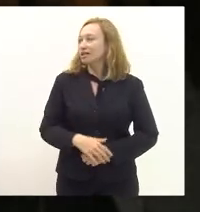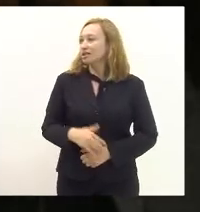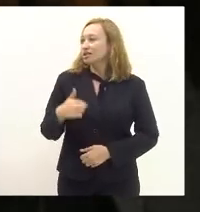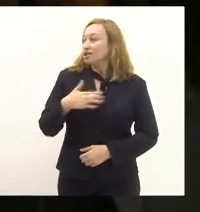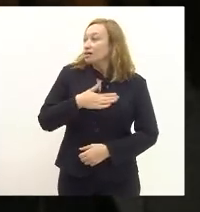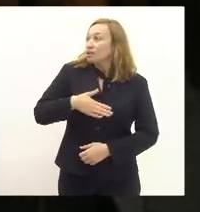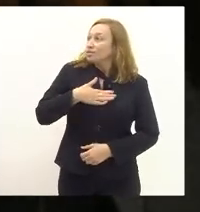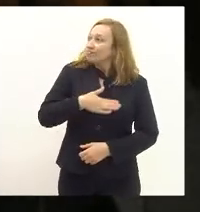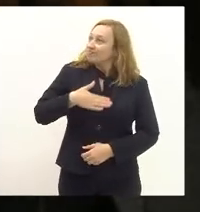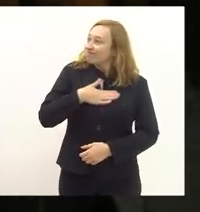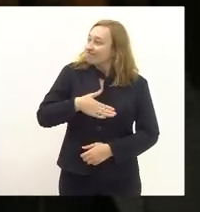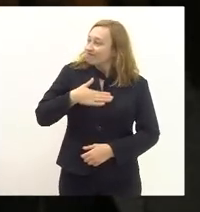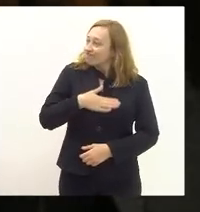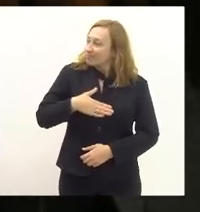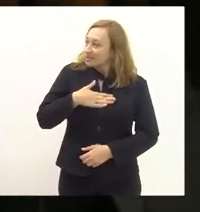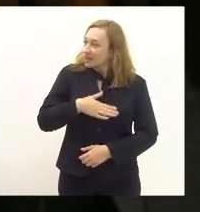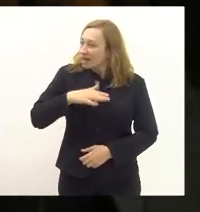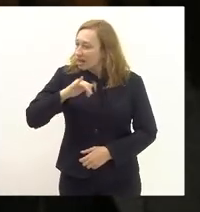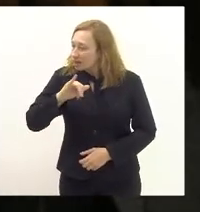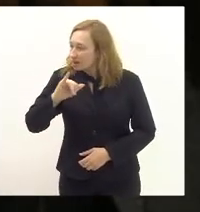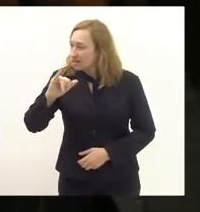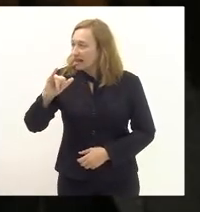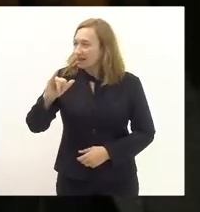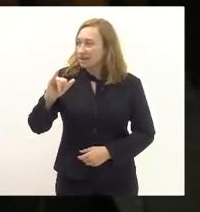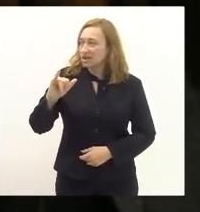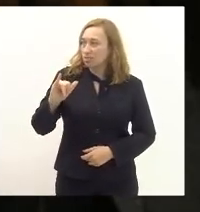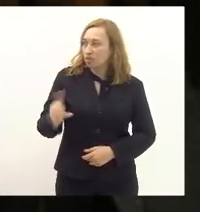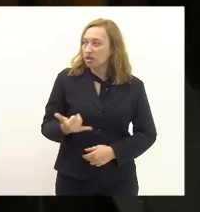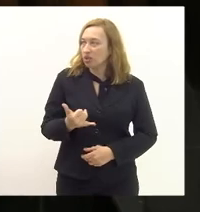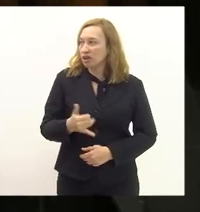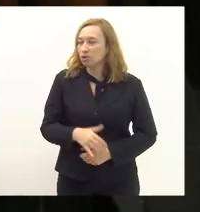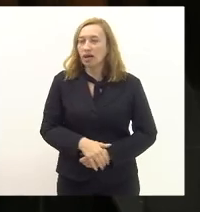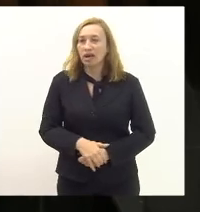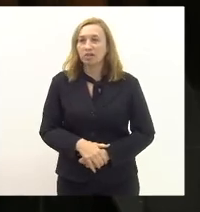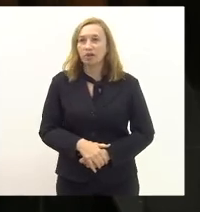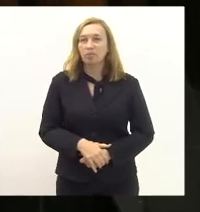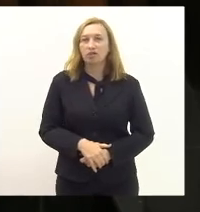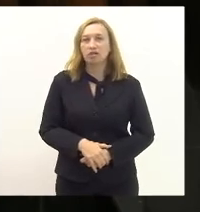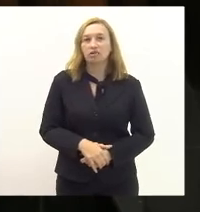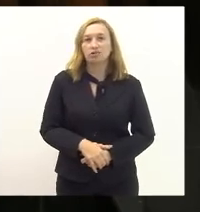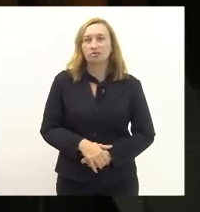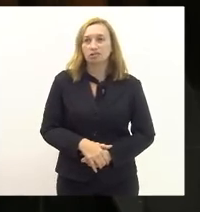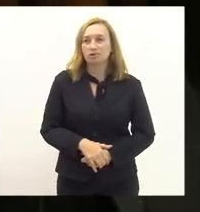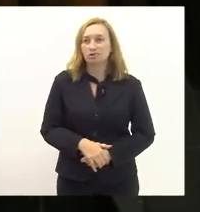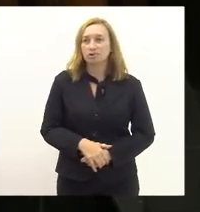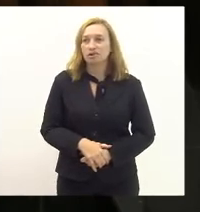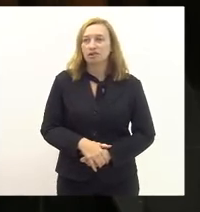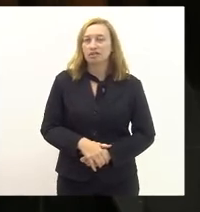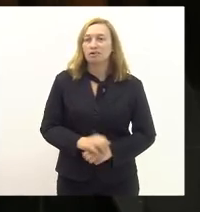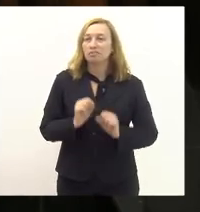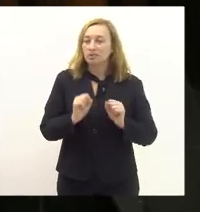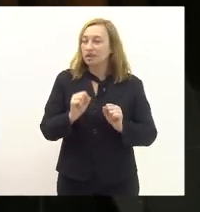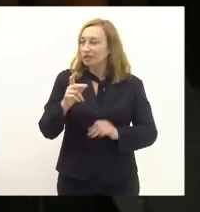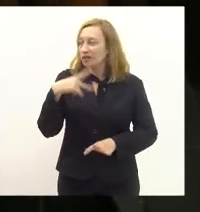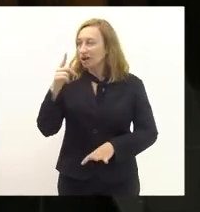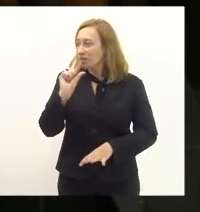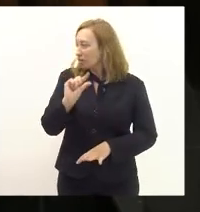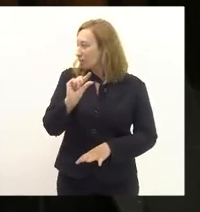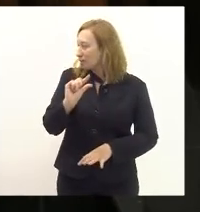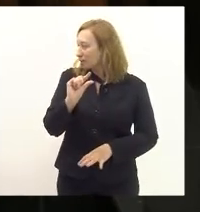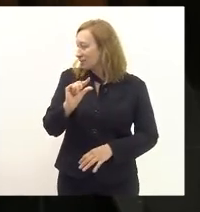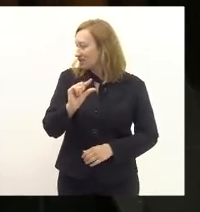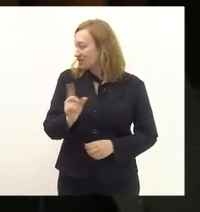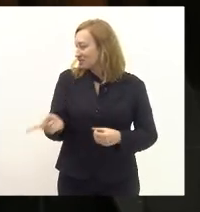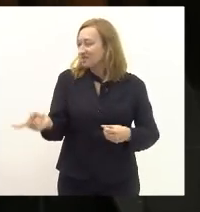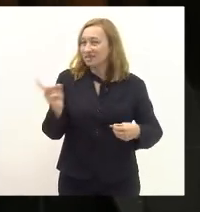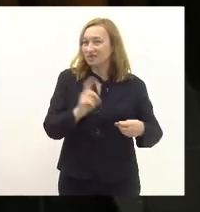gostaria de aproveitar esse espaço aqui na tribuna para poder falar um pouquinho da